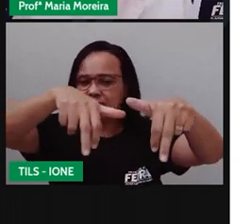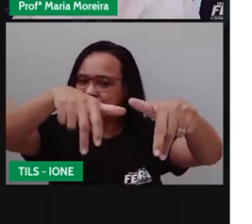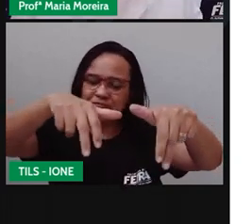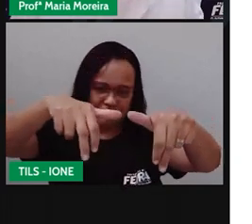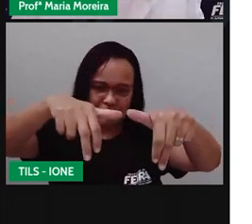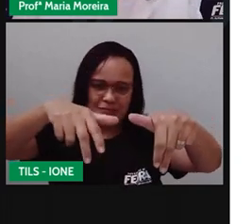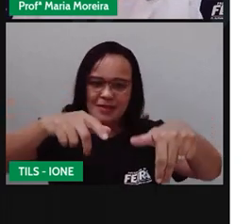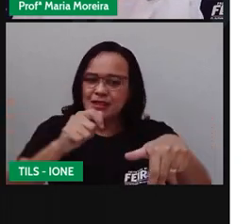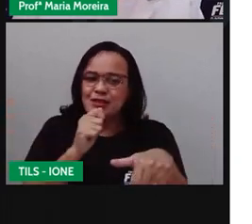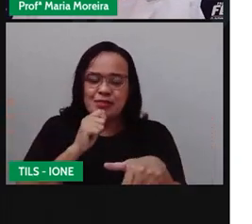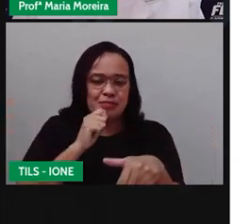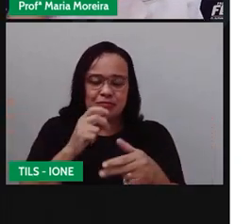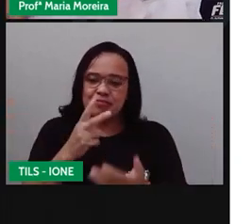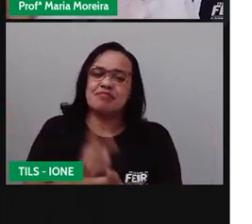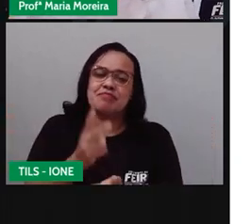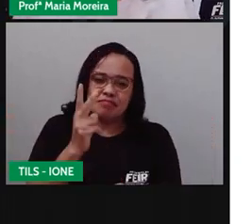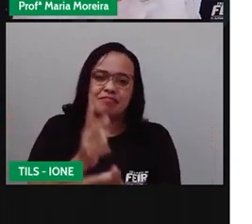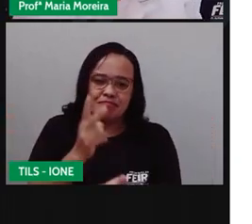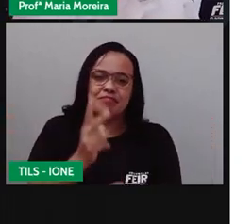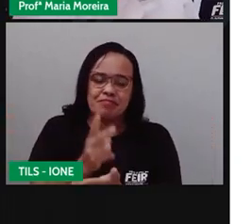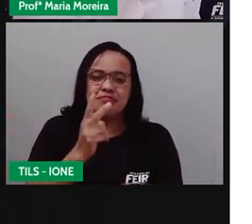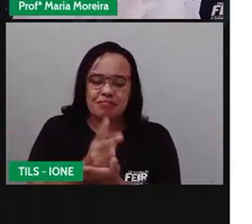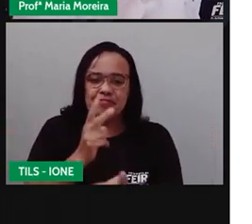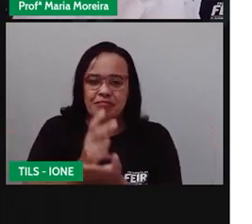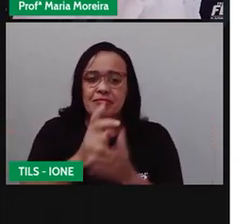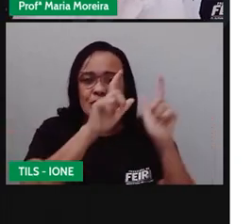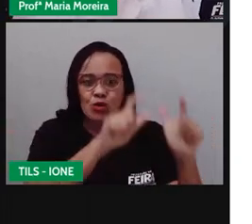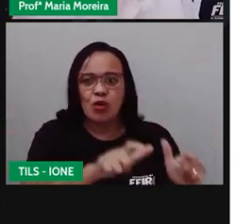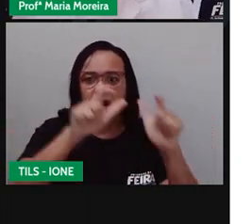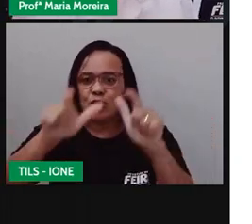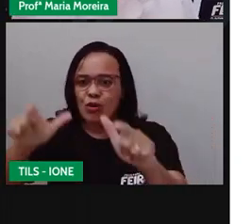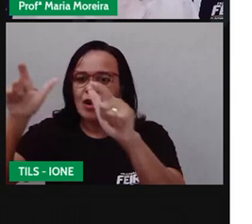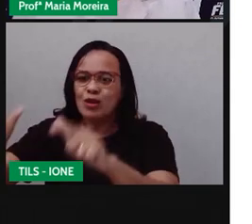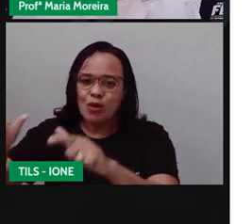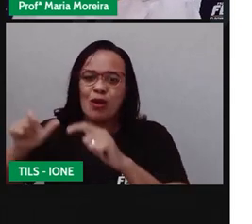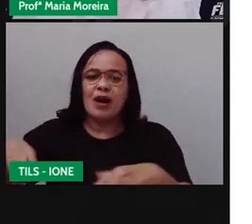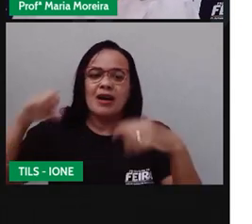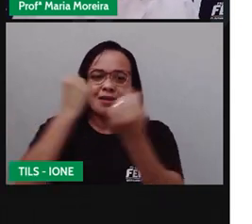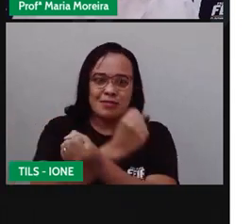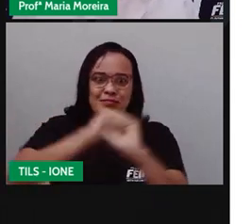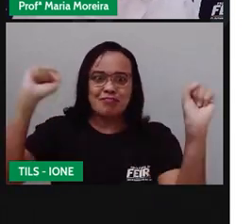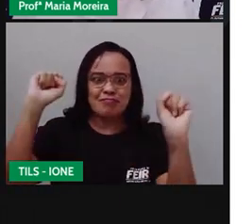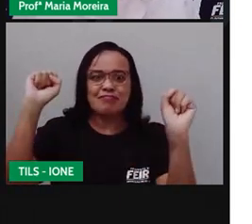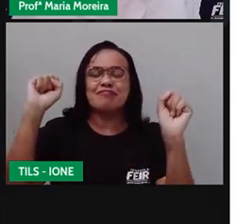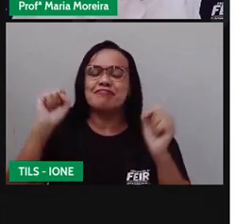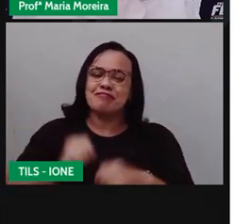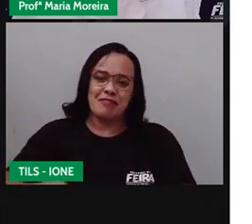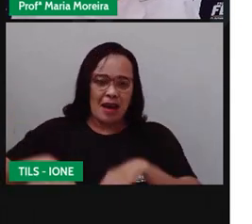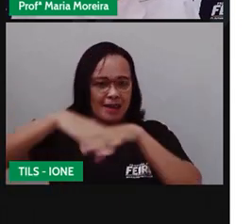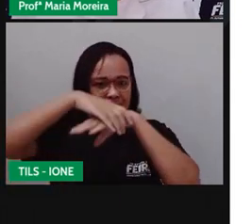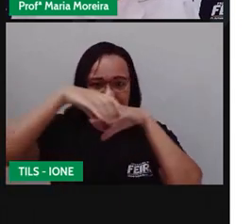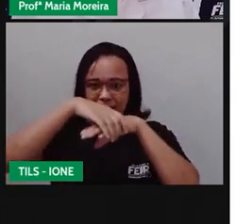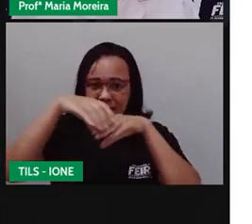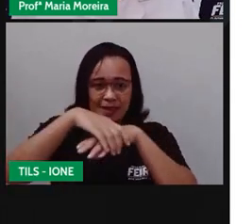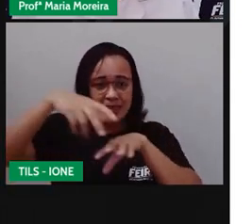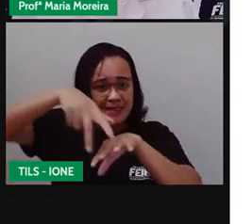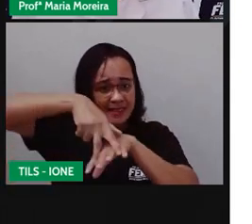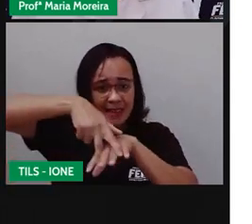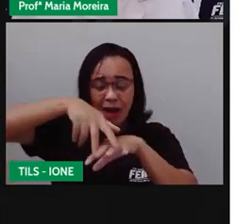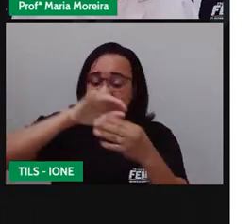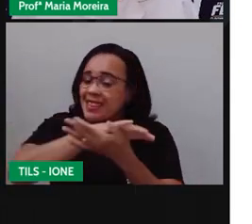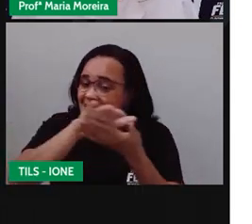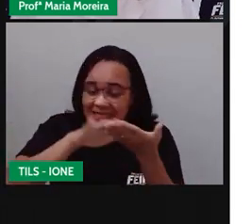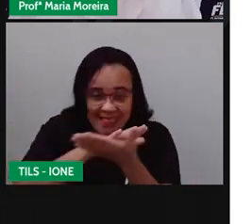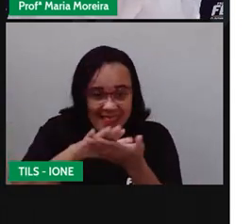existia. Caminhando, ele atravessou grandes distâncias, né? Na maioria das vezes, descalços. Caminhar já não é uma coisa